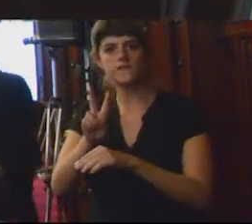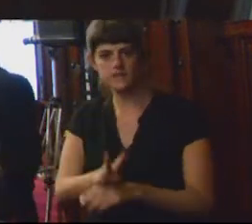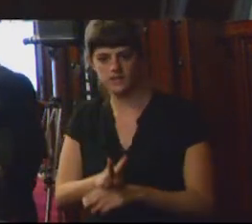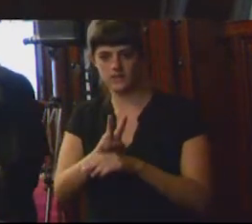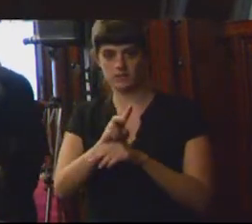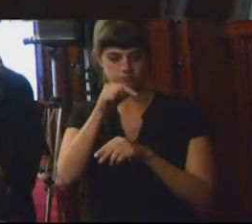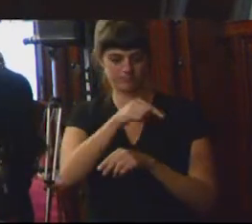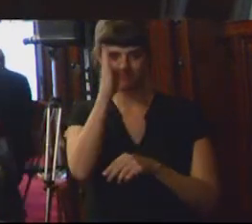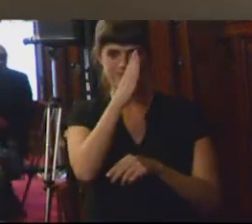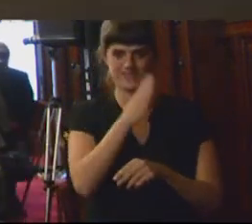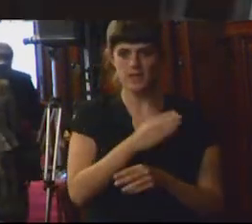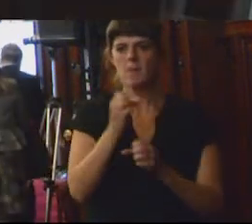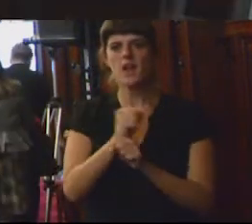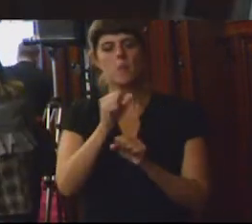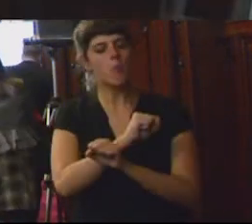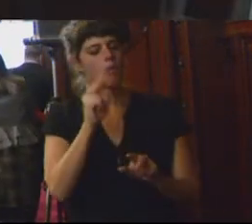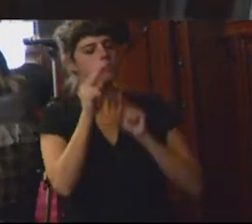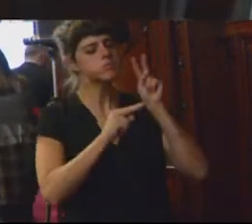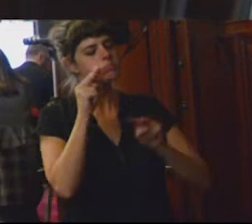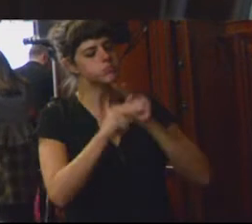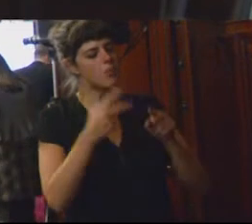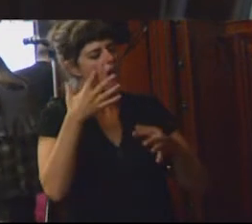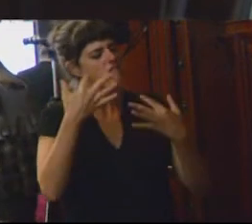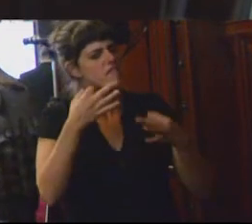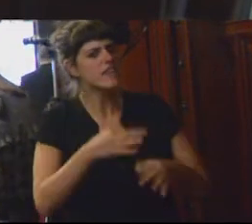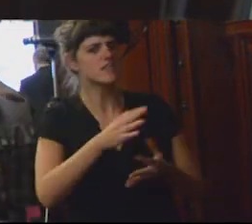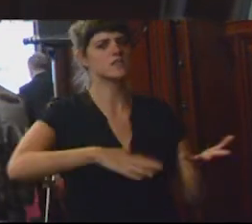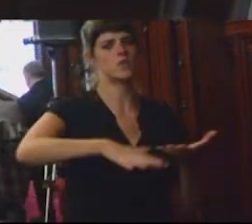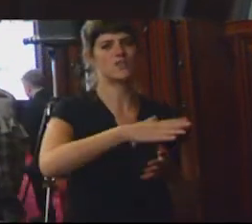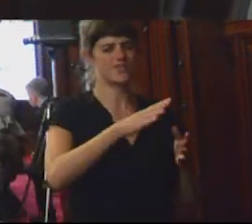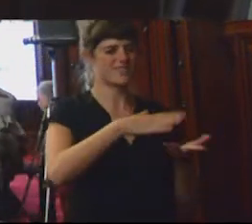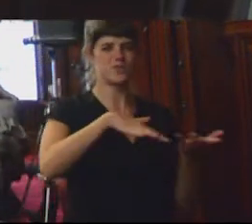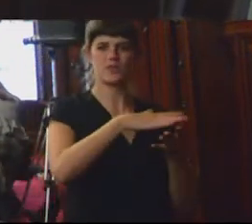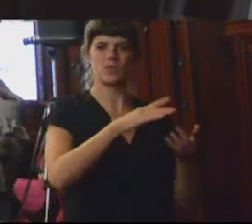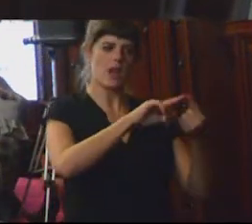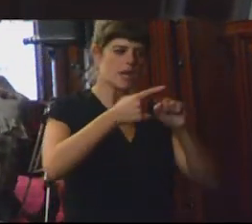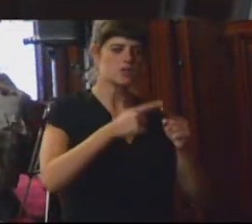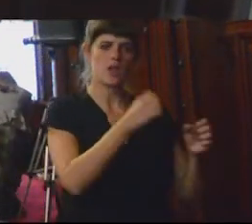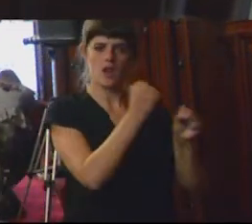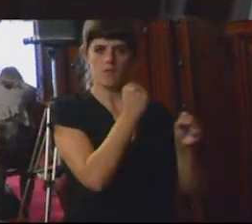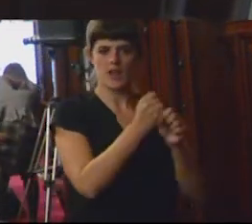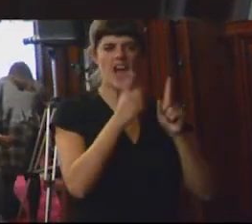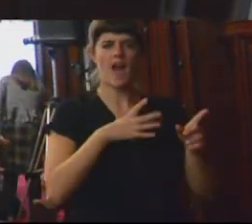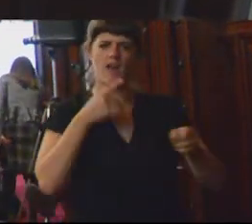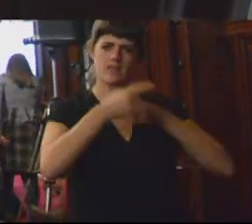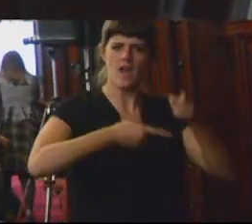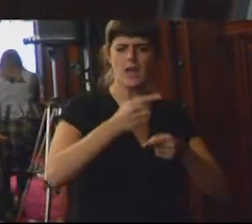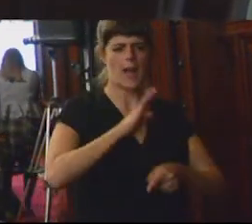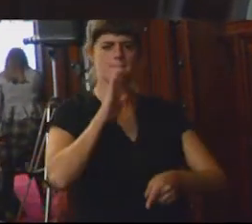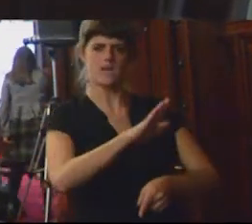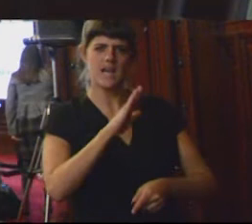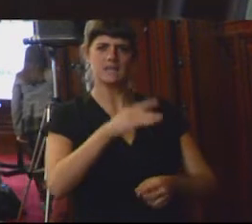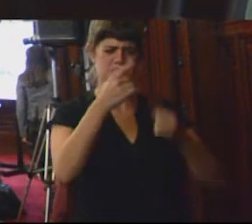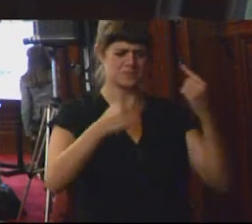que verifiquem a real situação das relações laborais e dos ataques, desrespeitos e ameaças que os direitos humanos